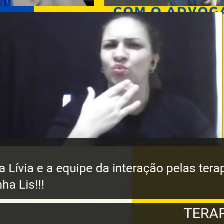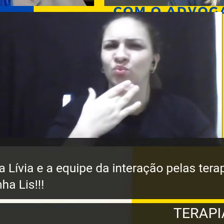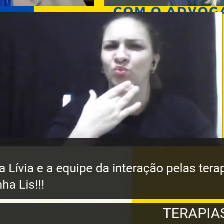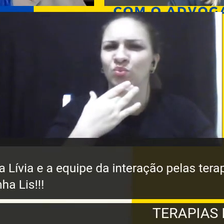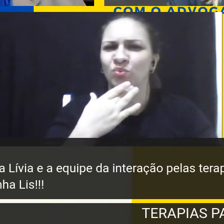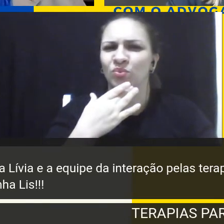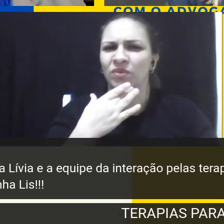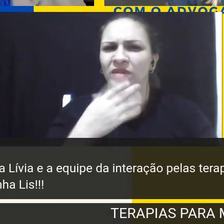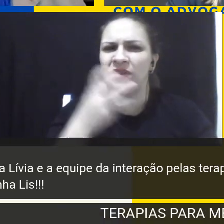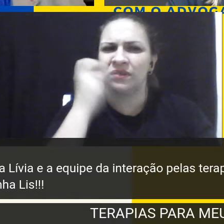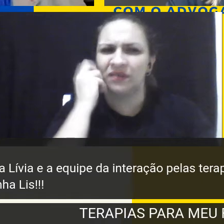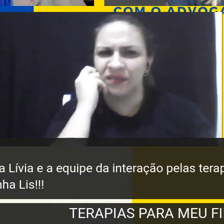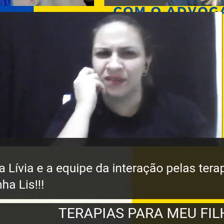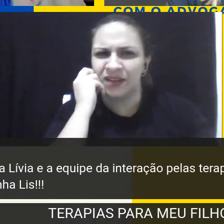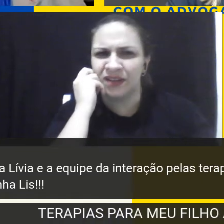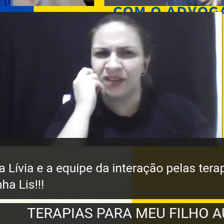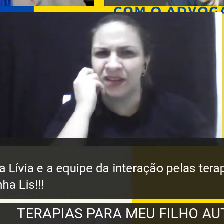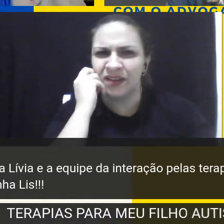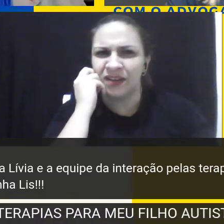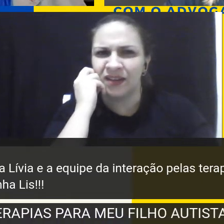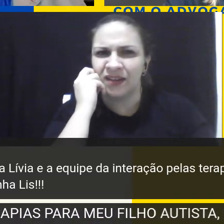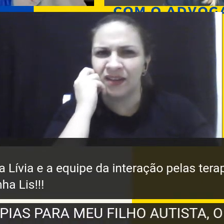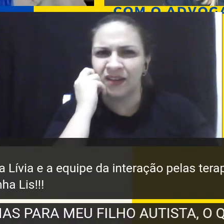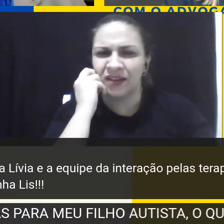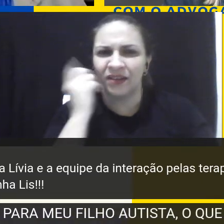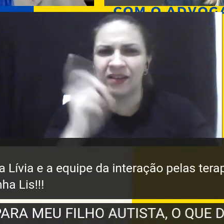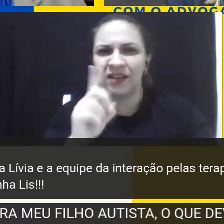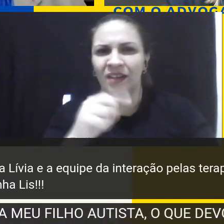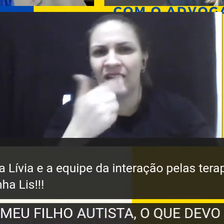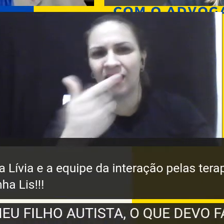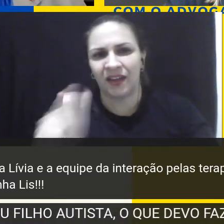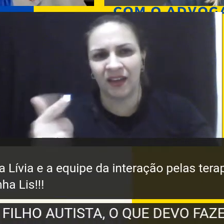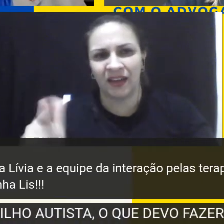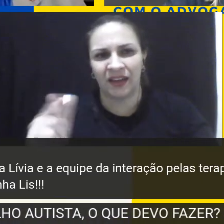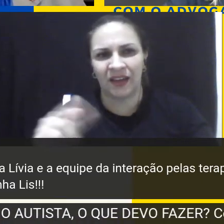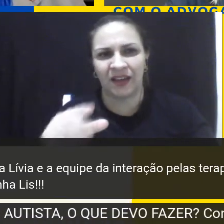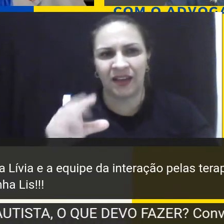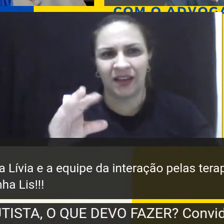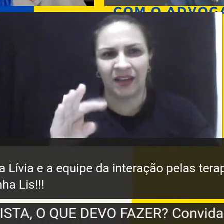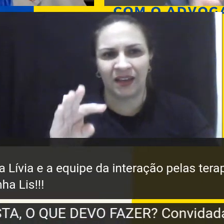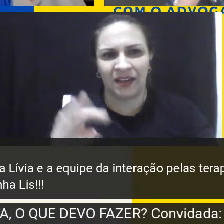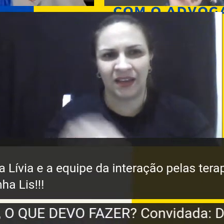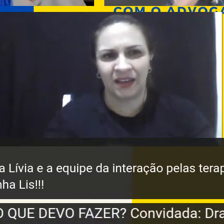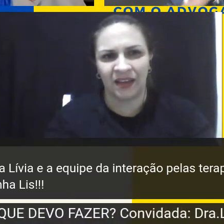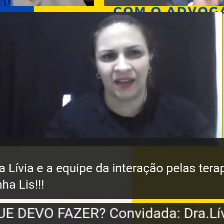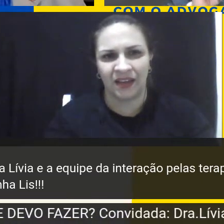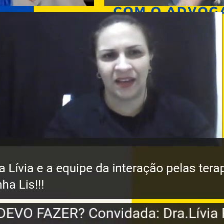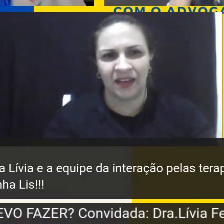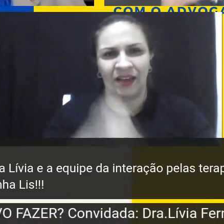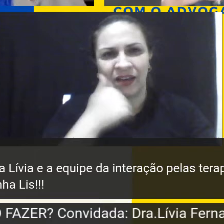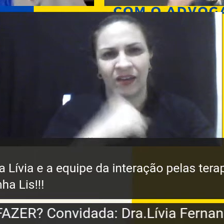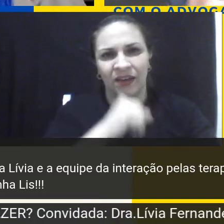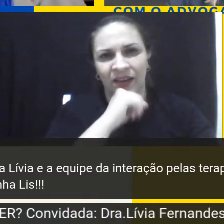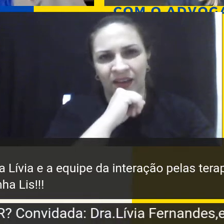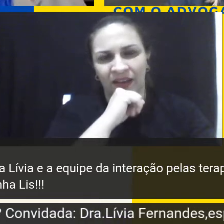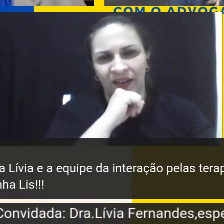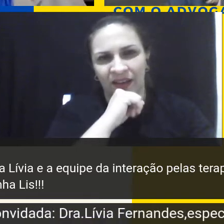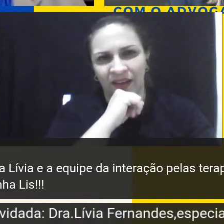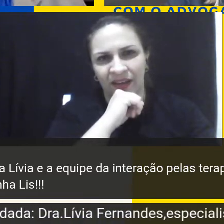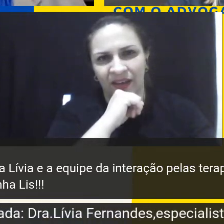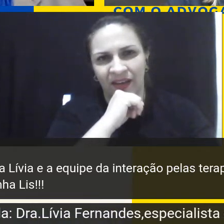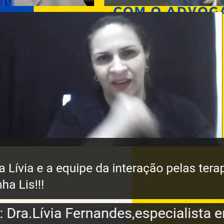que adotou uma criança ou não? Não. A Thaís, não, né? É a mãe que eu citei